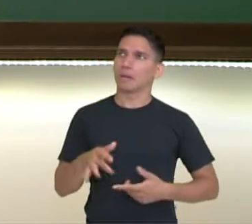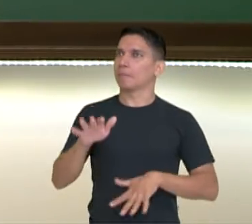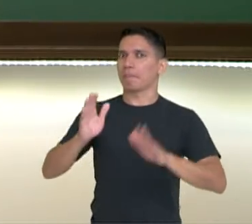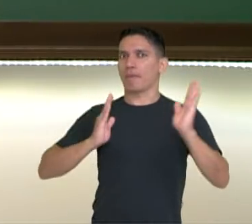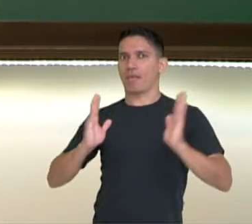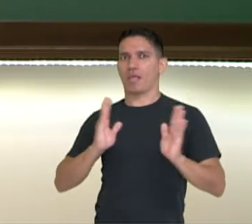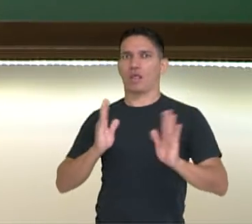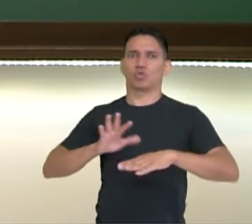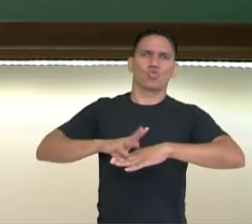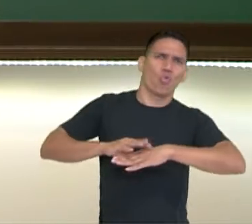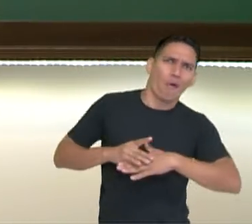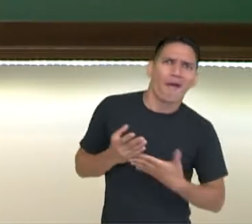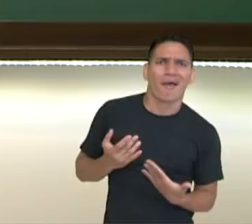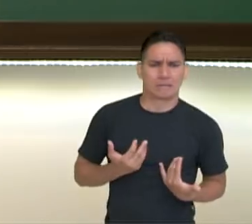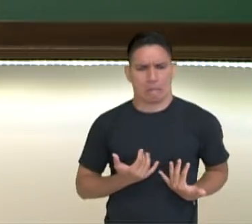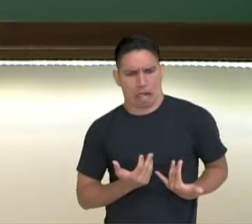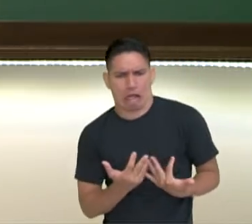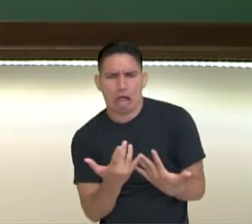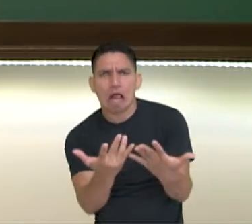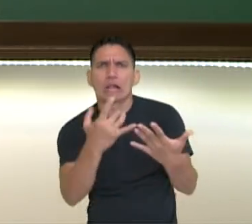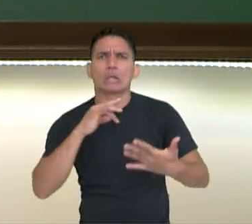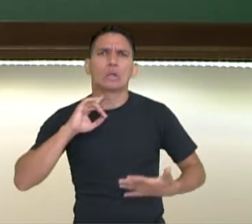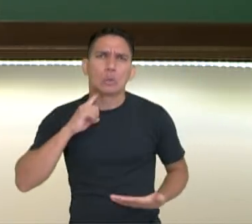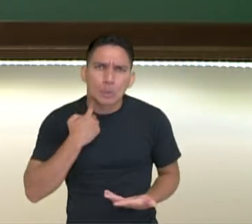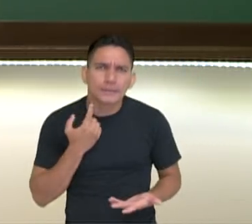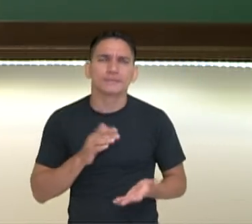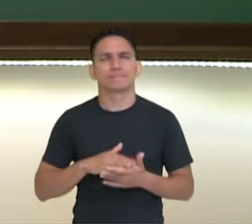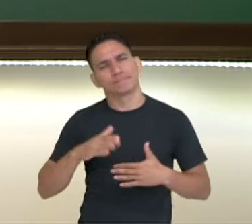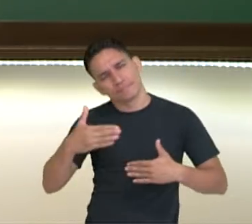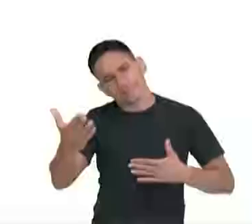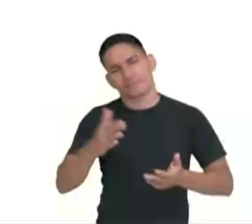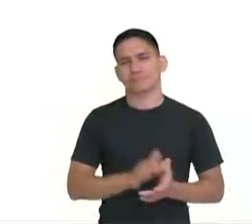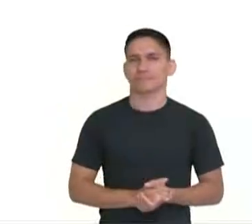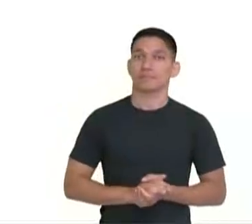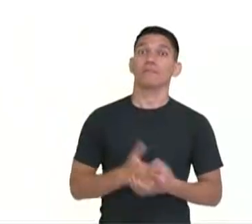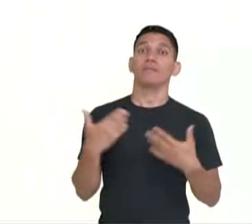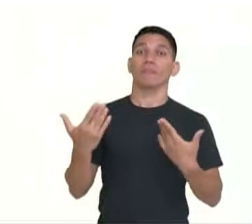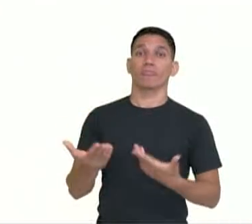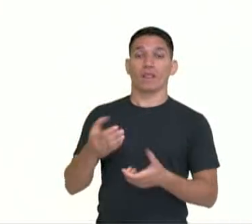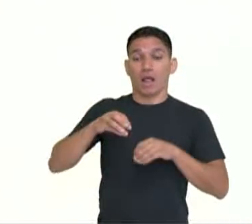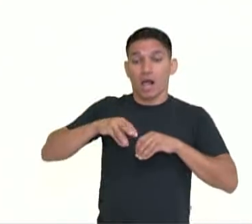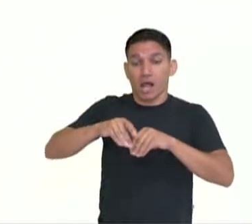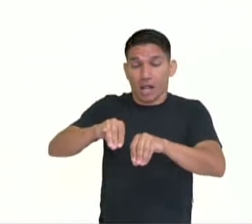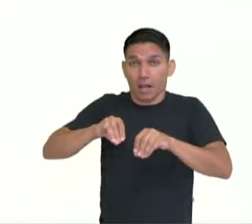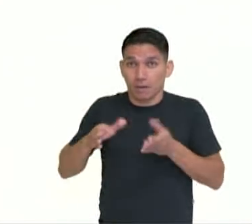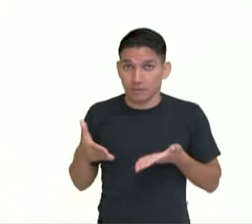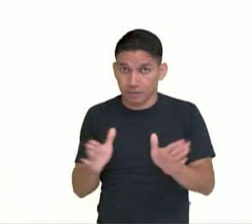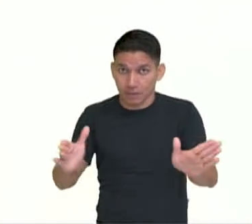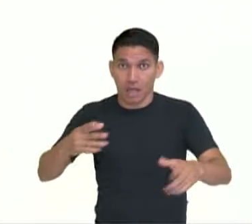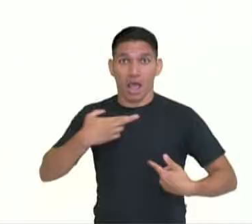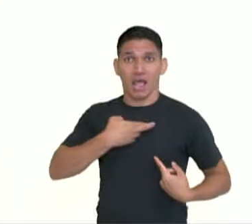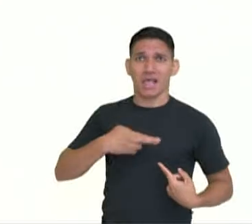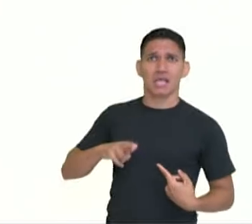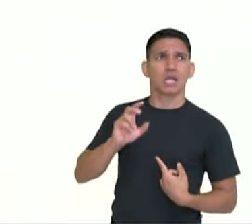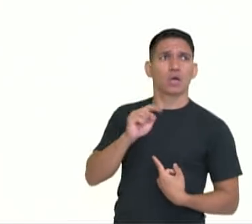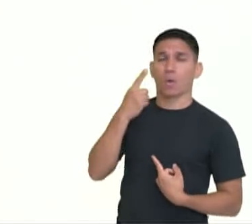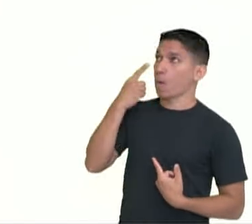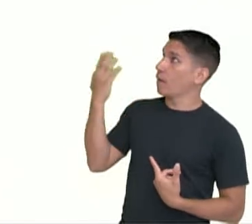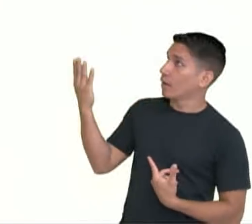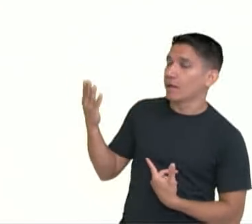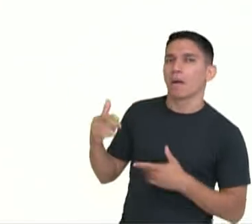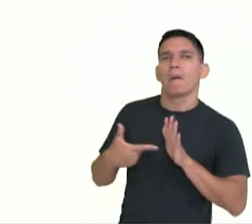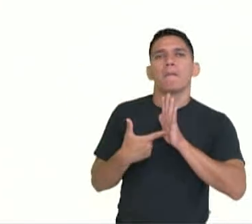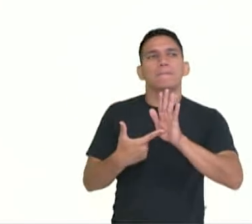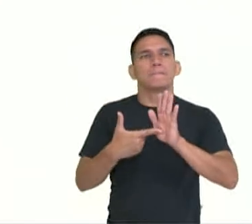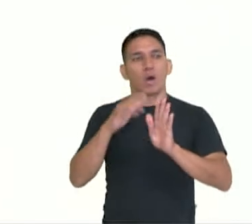doenças, pragas, aí por diante. A religião da Mesopotâmia. Então, aqui nós temos uma outra reconstituição por parte